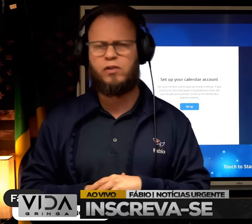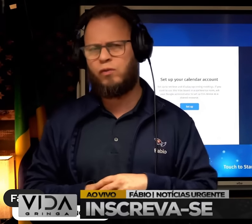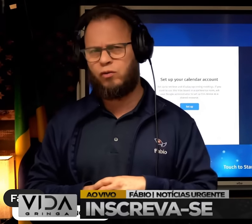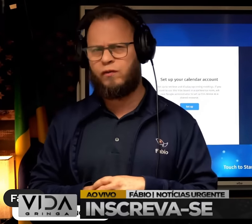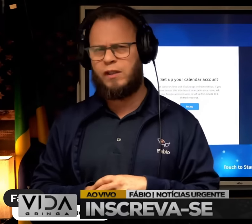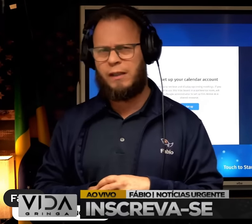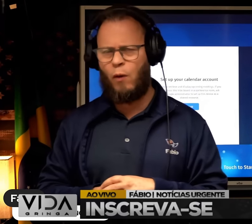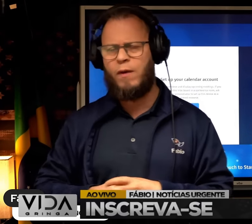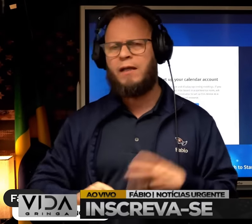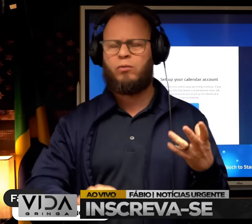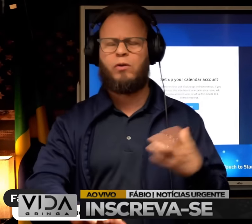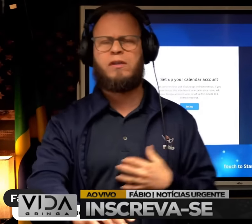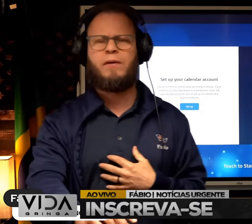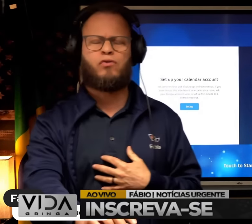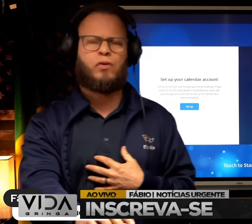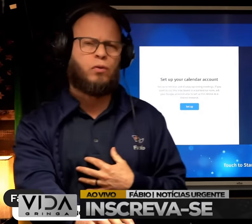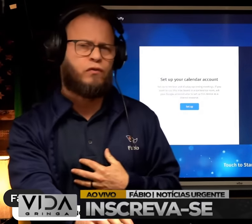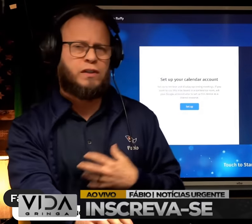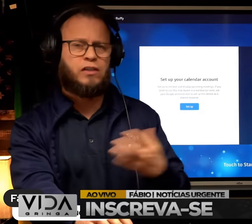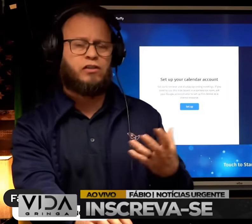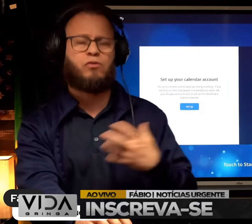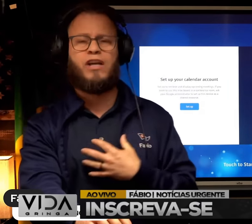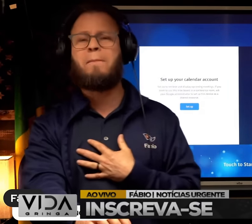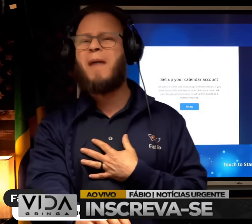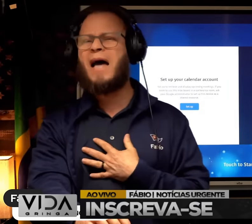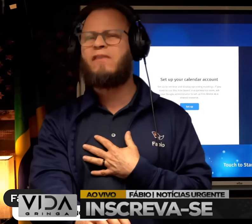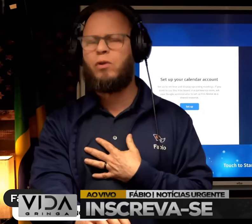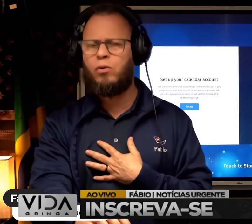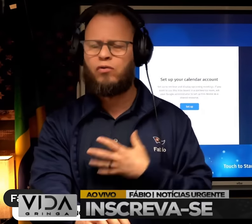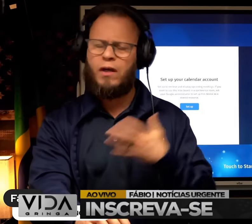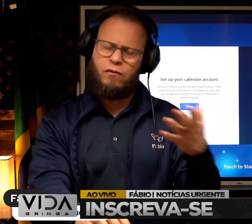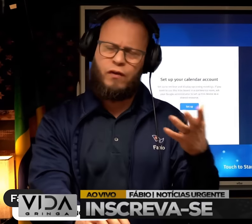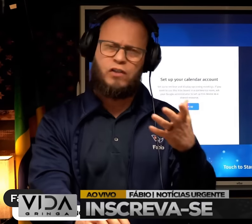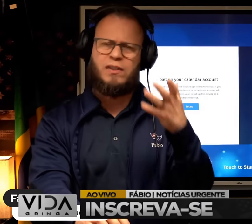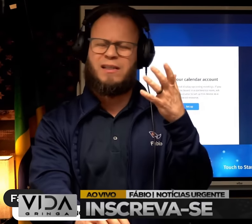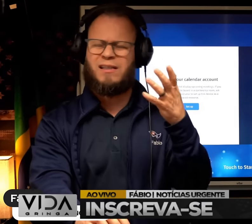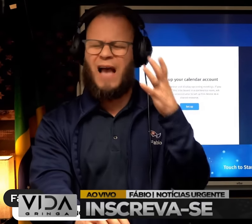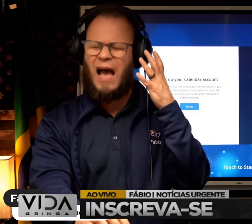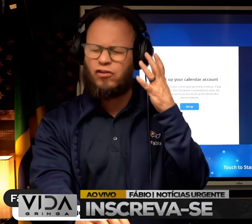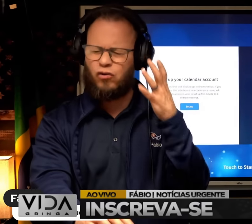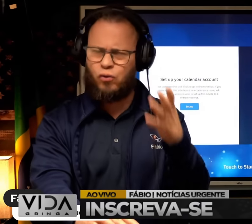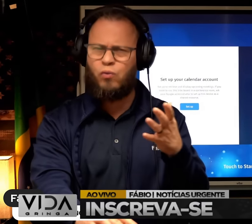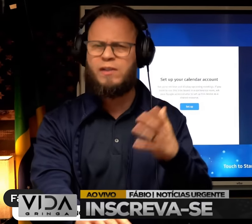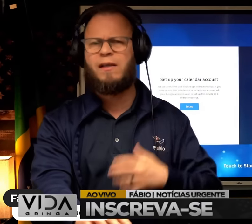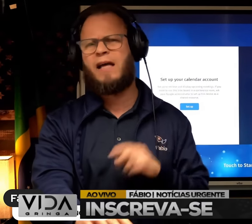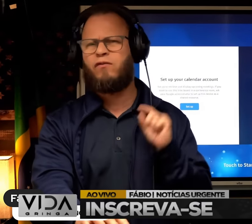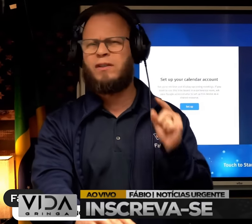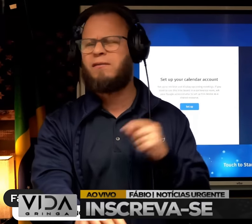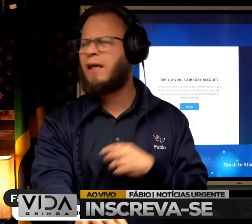todas as suas dúvidas, tá bom? Então Deus abençoe todos vocês, tenham um dia maravilhoso. Vejo vocês às